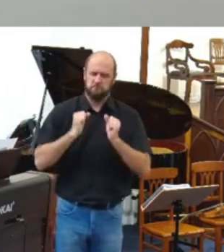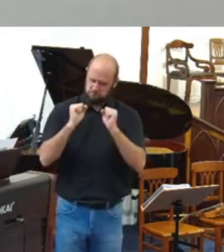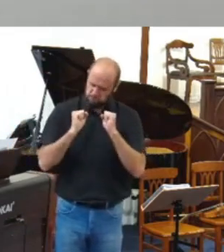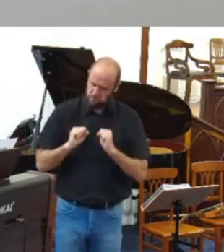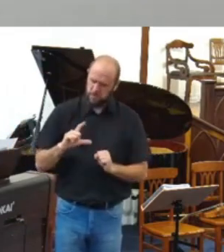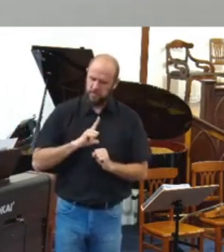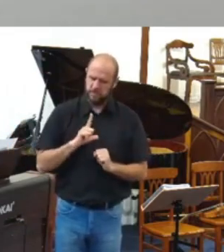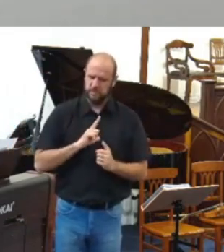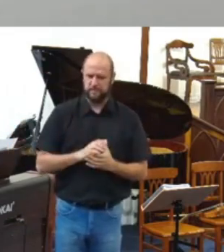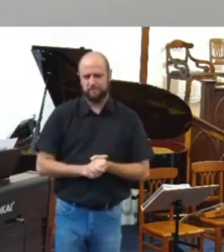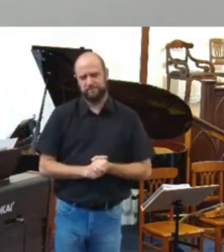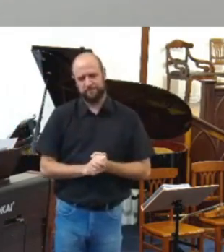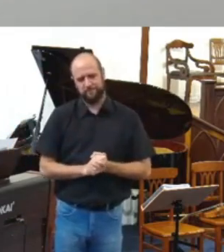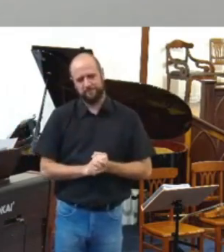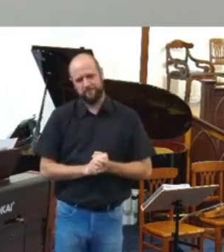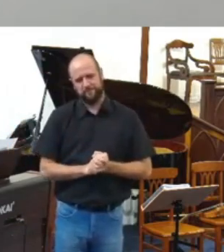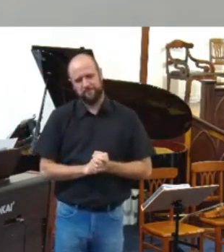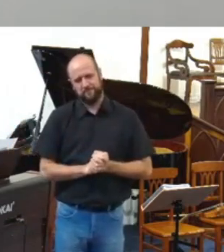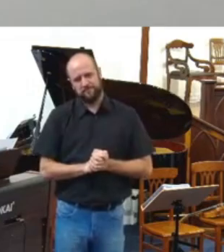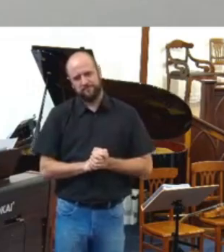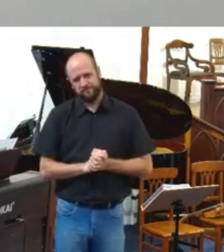poder.